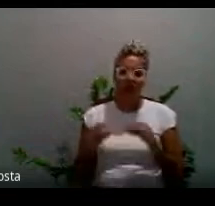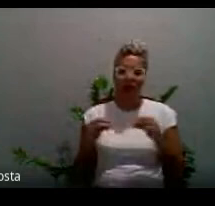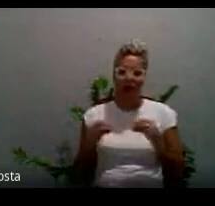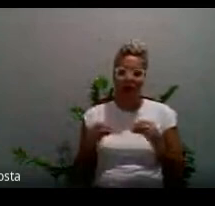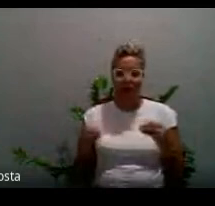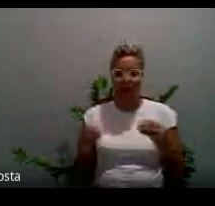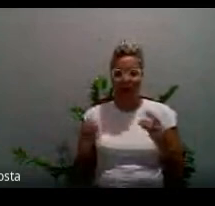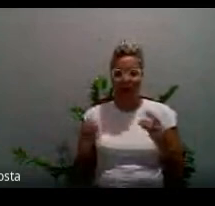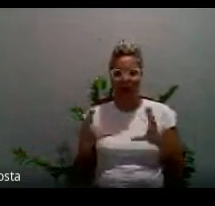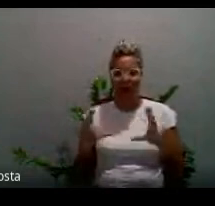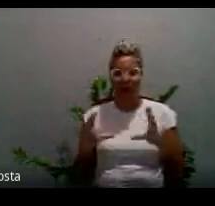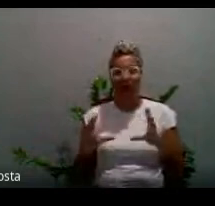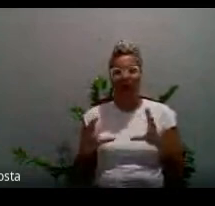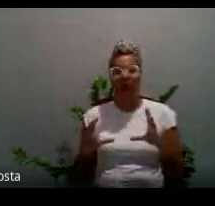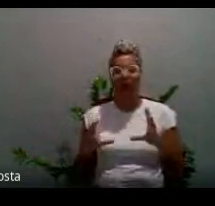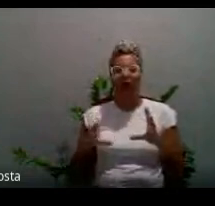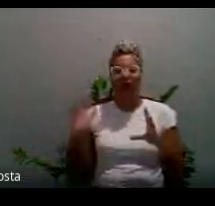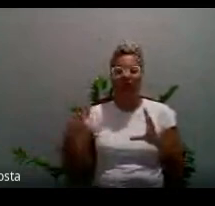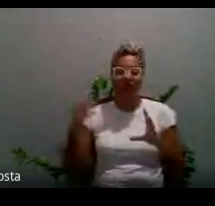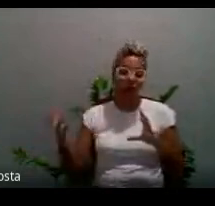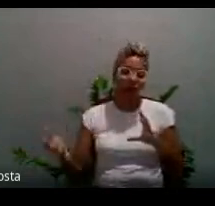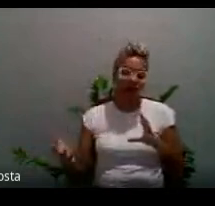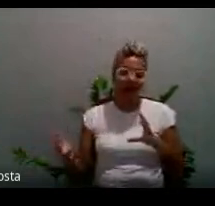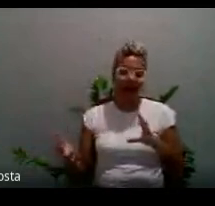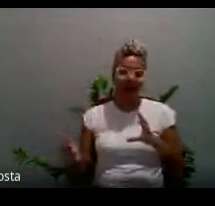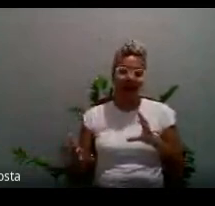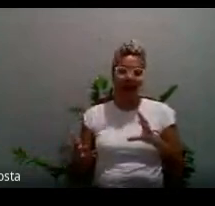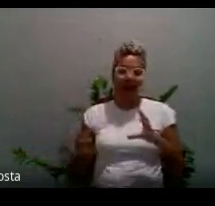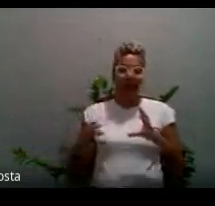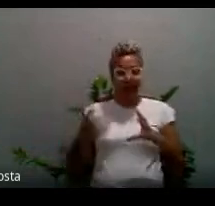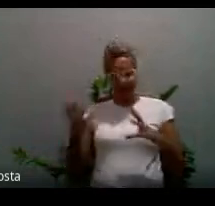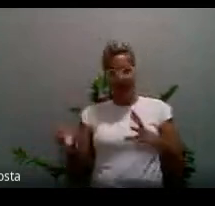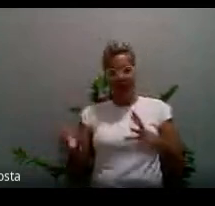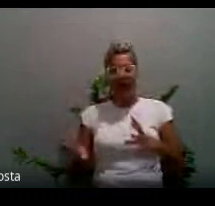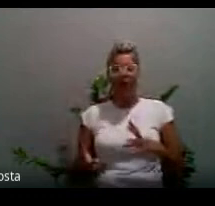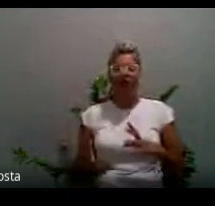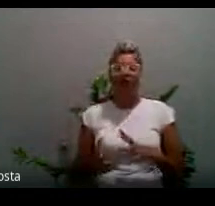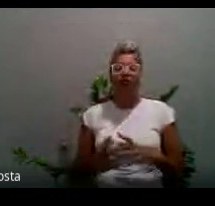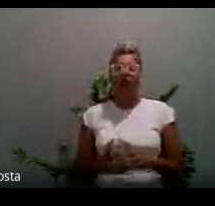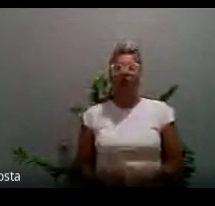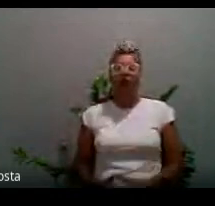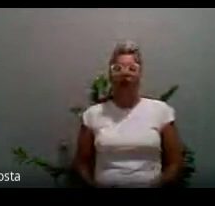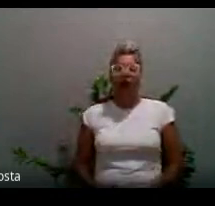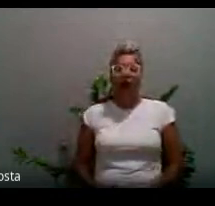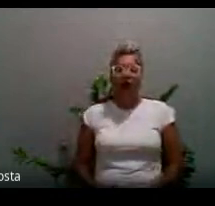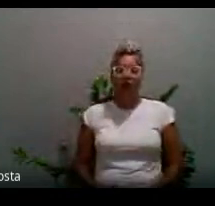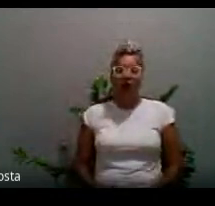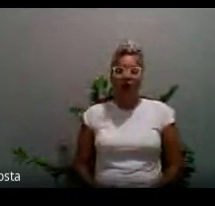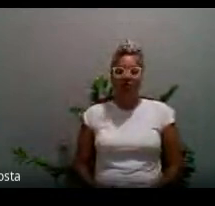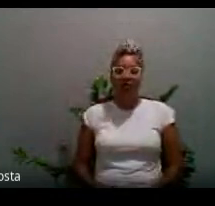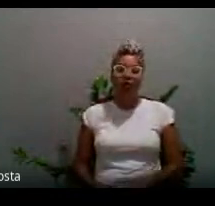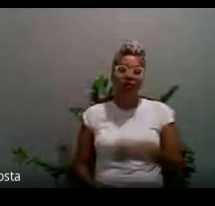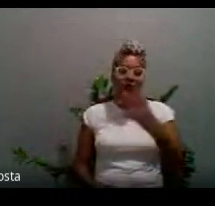cores foi fechado para que quem viesse depois, né, para quem vier usar o site da SUPAI,